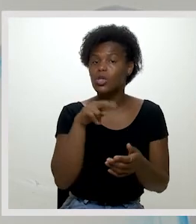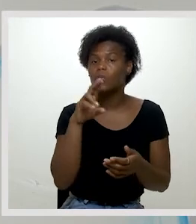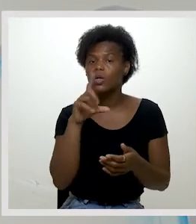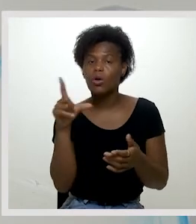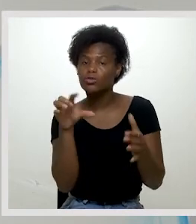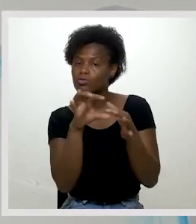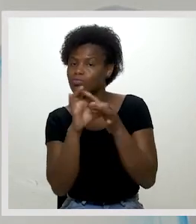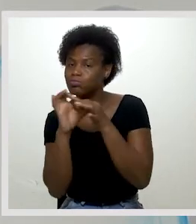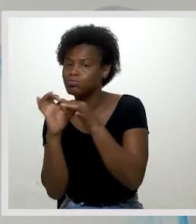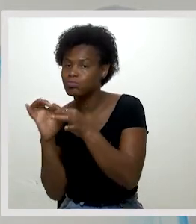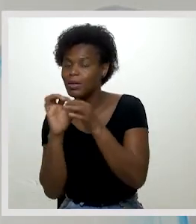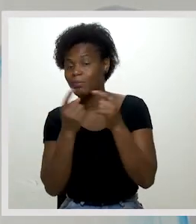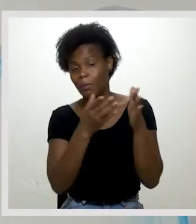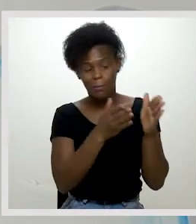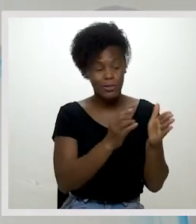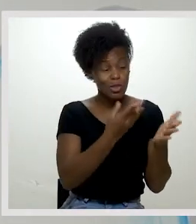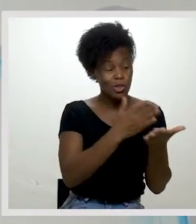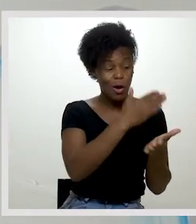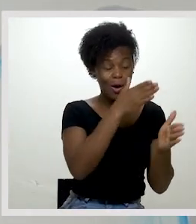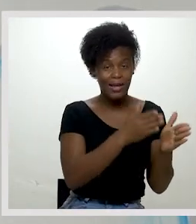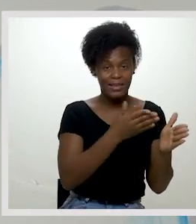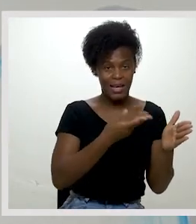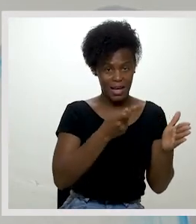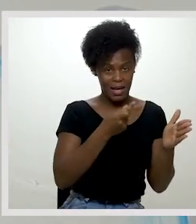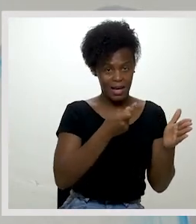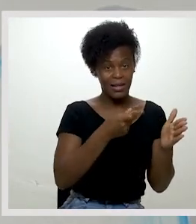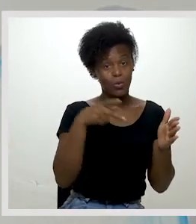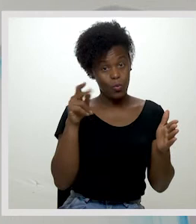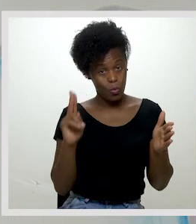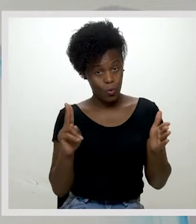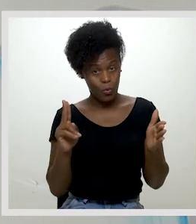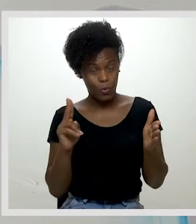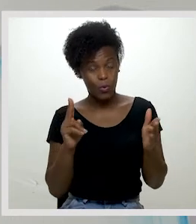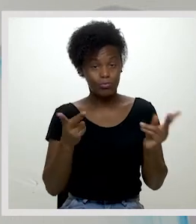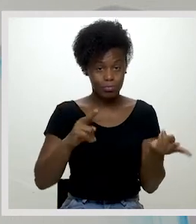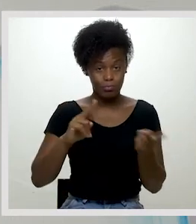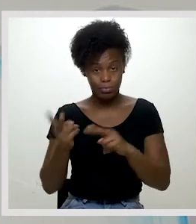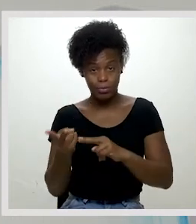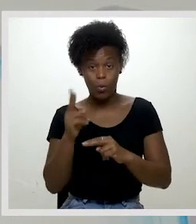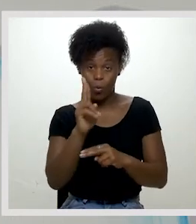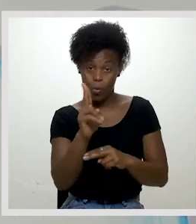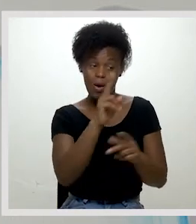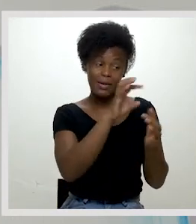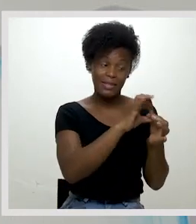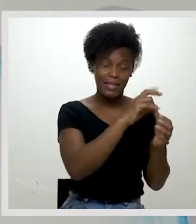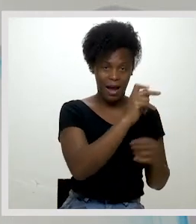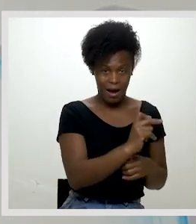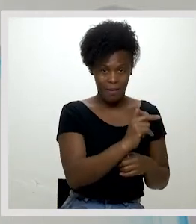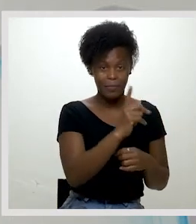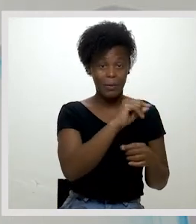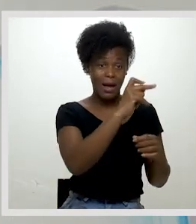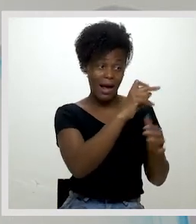complementares tanto para somente entre a adenina e o racilo e vice-versa, não é? O racilo com a adenina, também